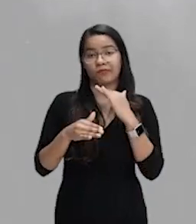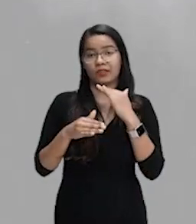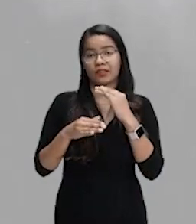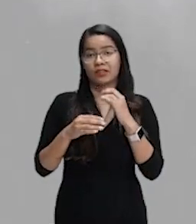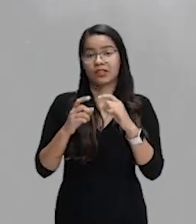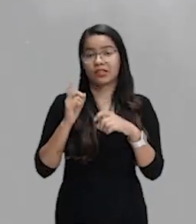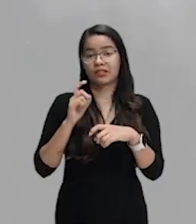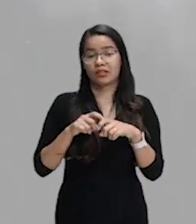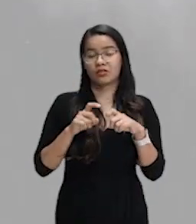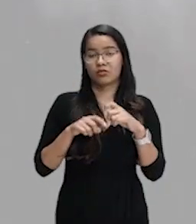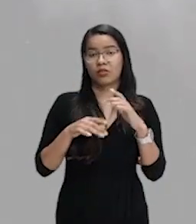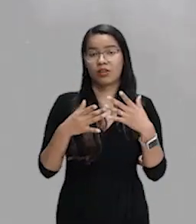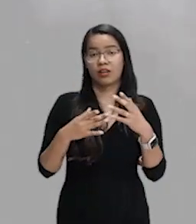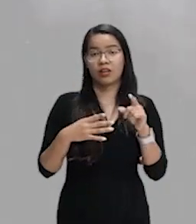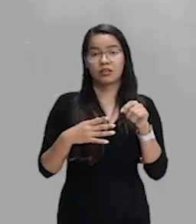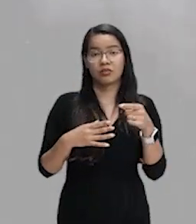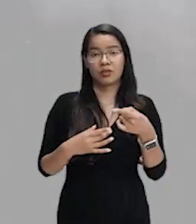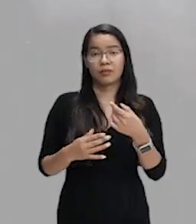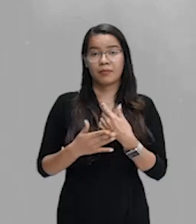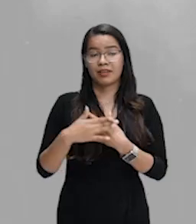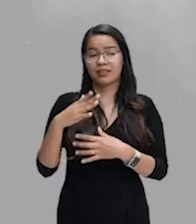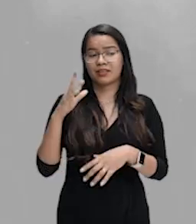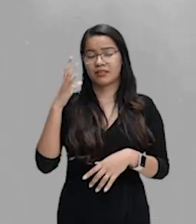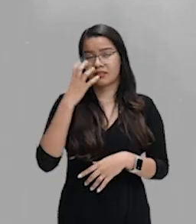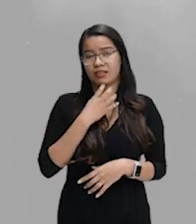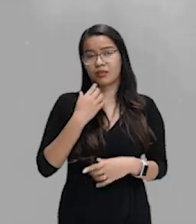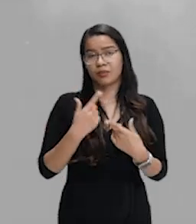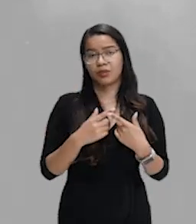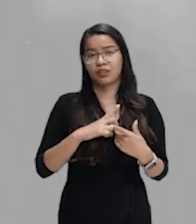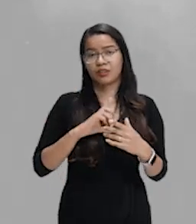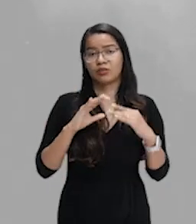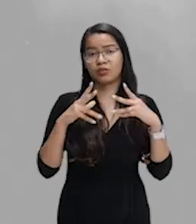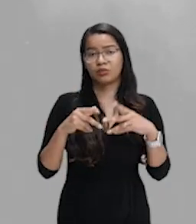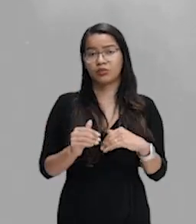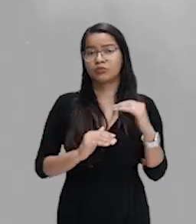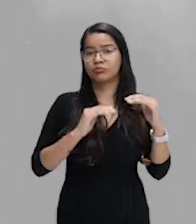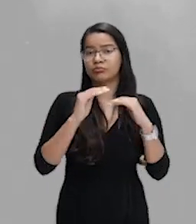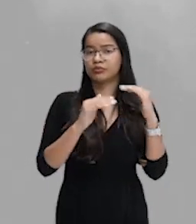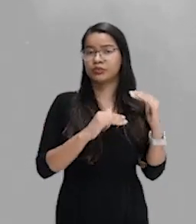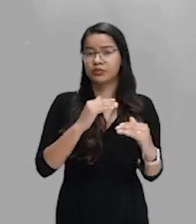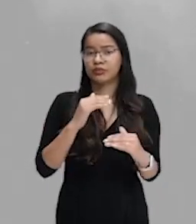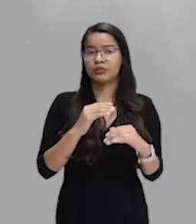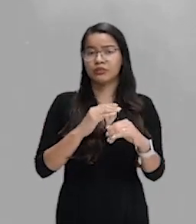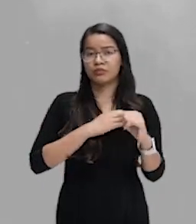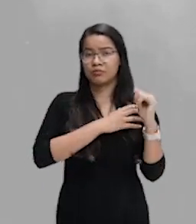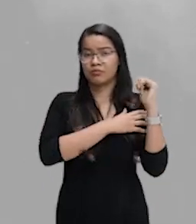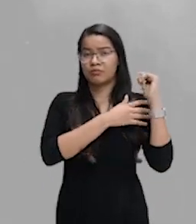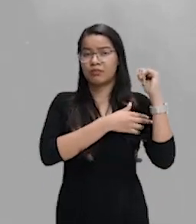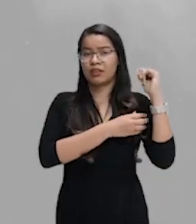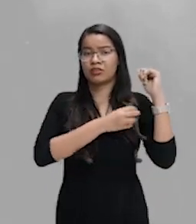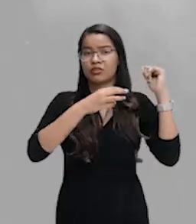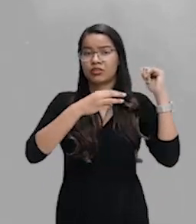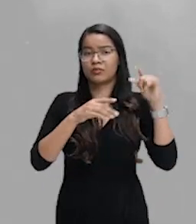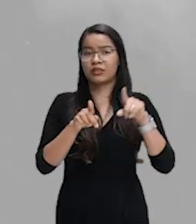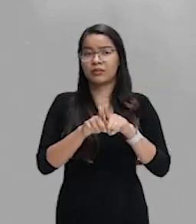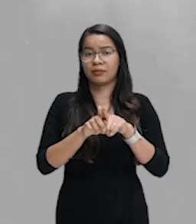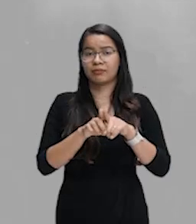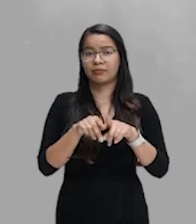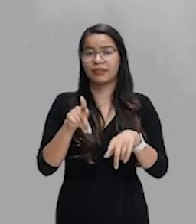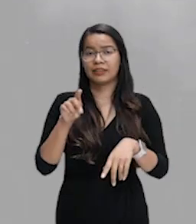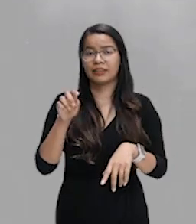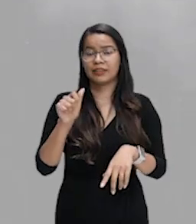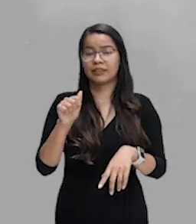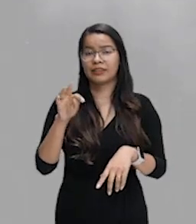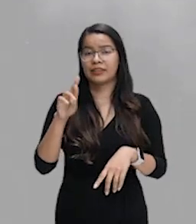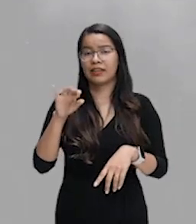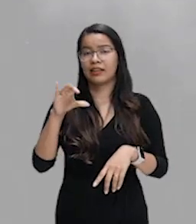homem, socialmente falando. Por quê? Porque tem todo um processo de machismo, de patriarcado, então eu vou deixar